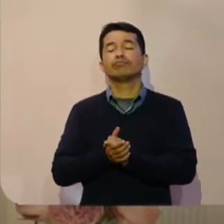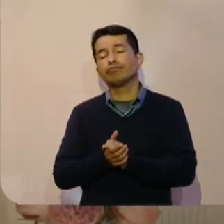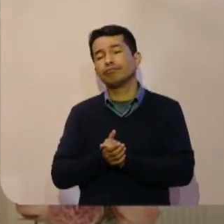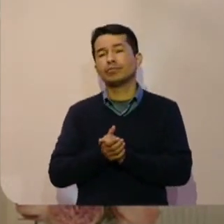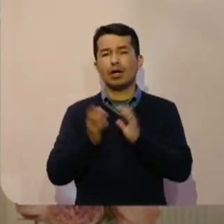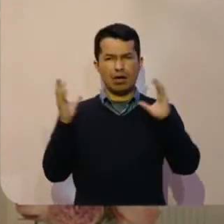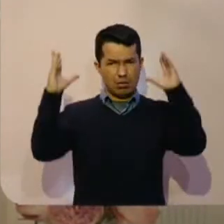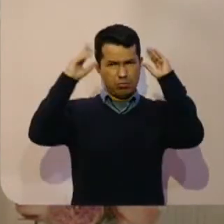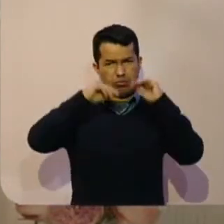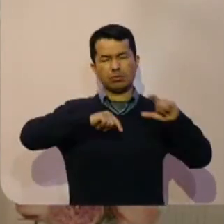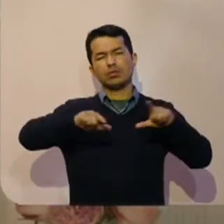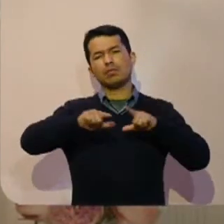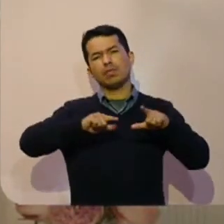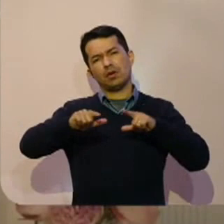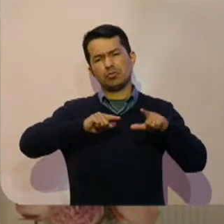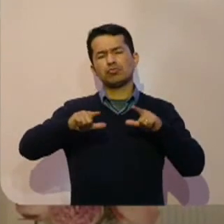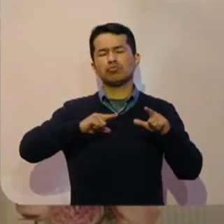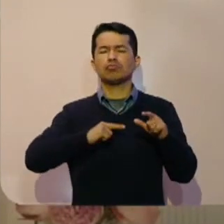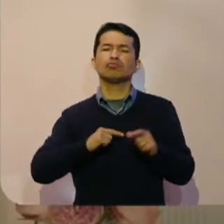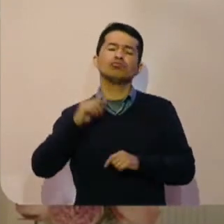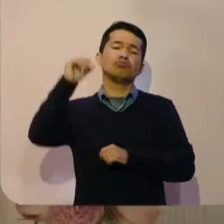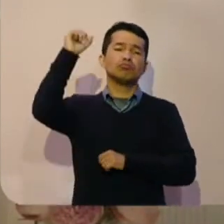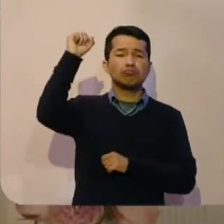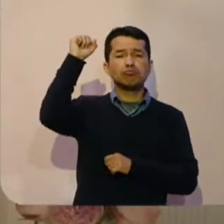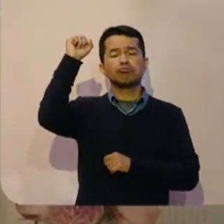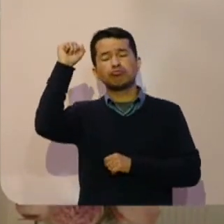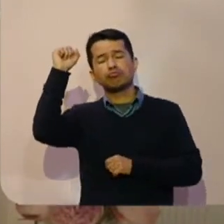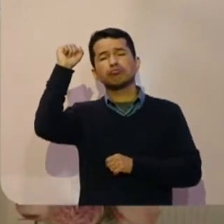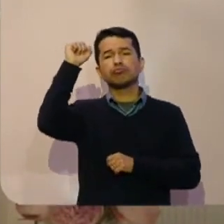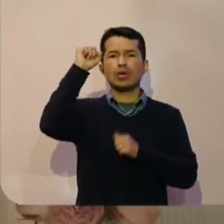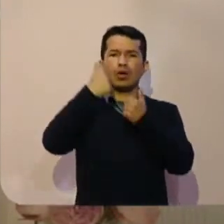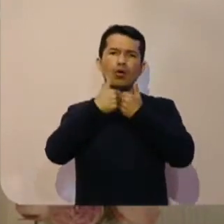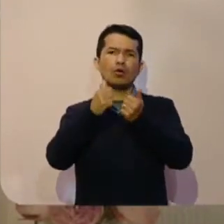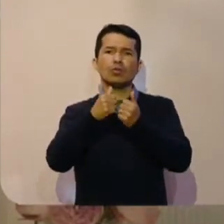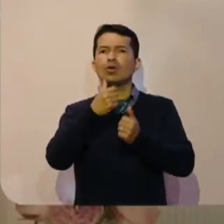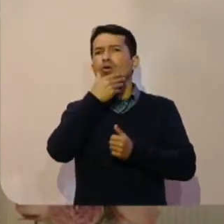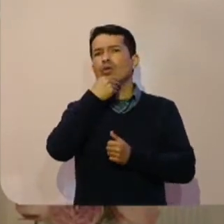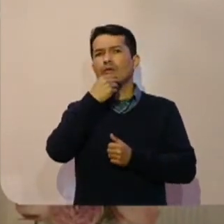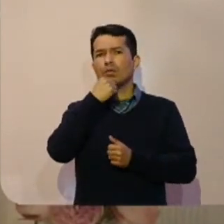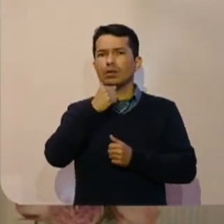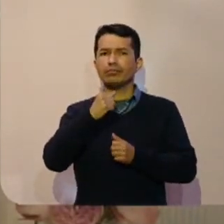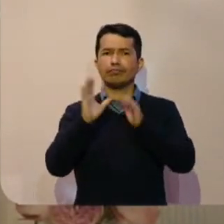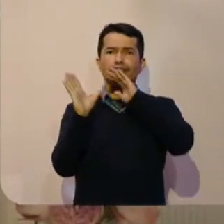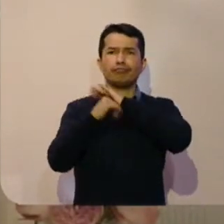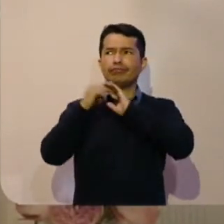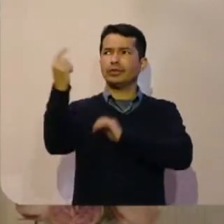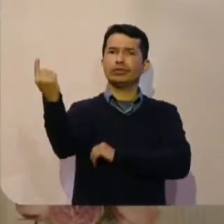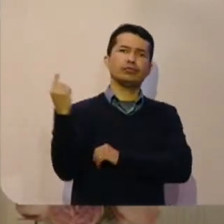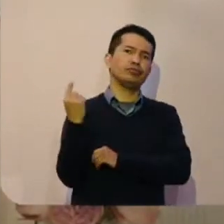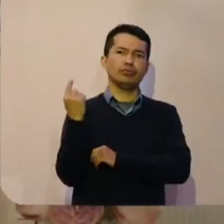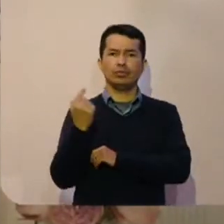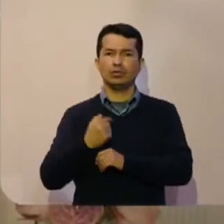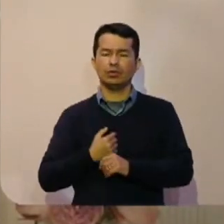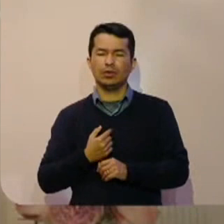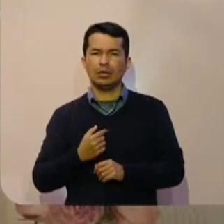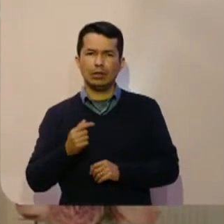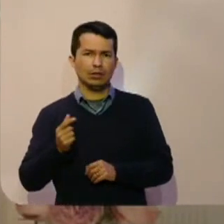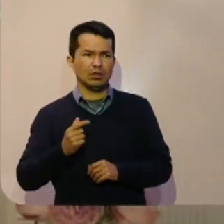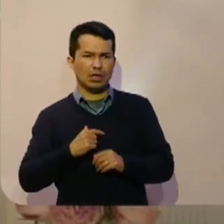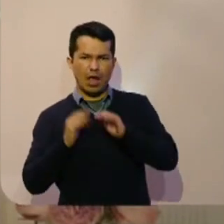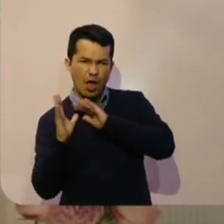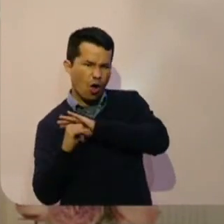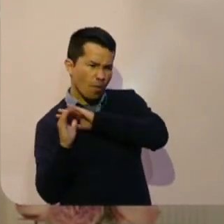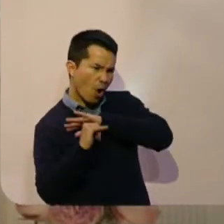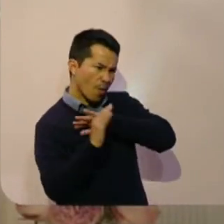à noite, o ônibus que ela estava chegando na sua casa foi assaltado. Mas ninguém foi